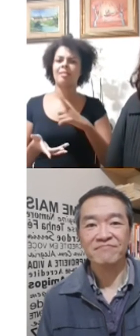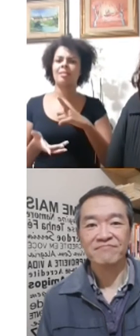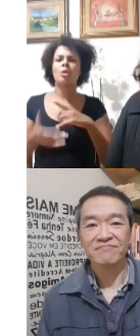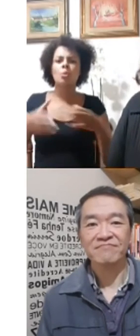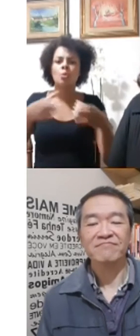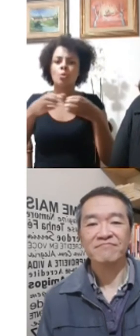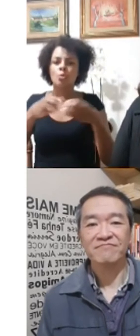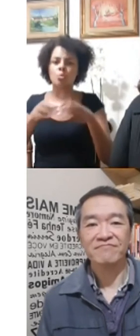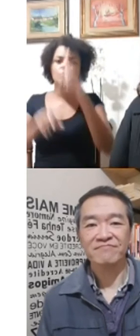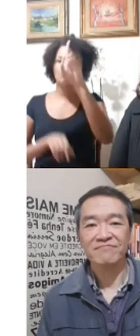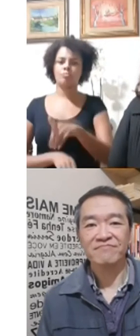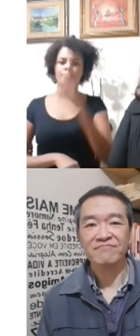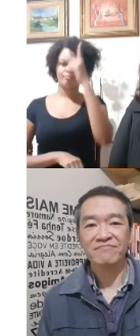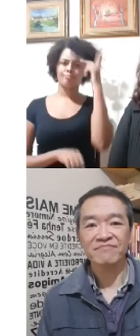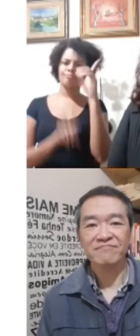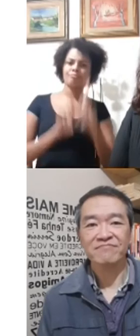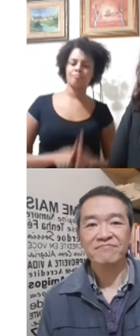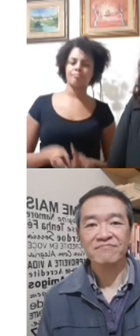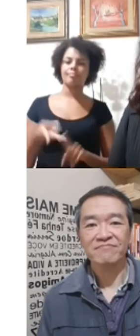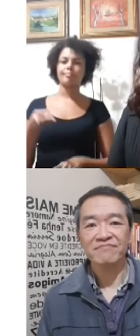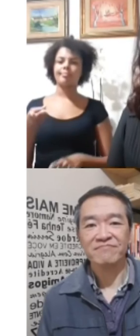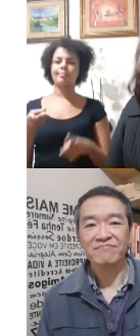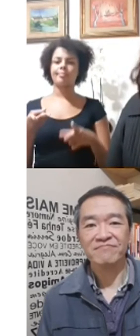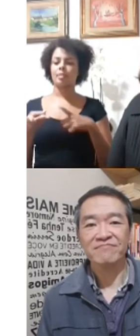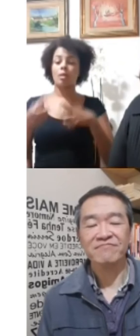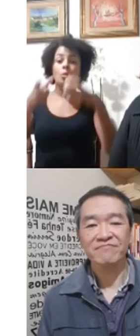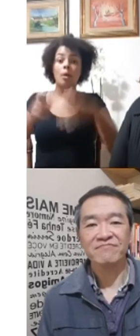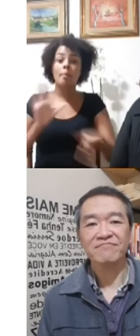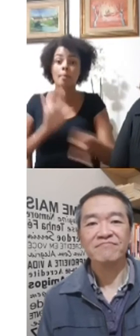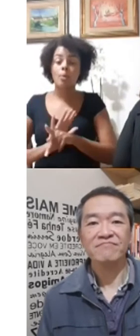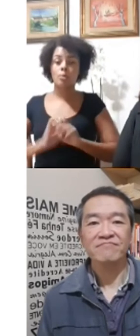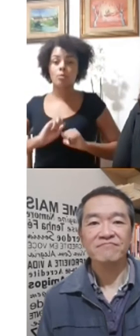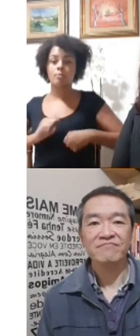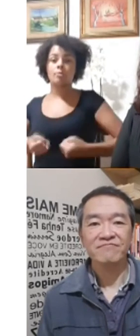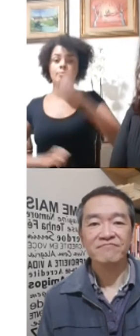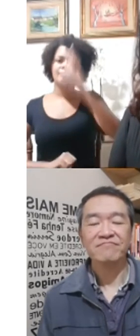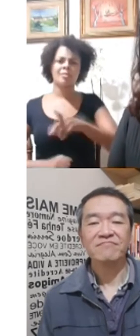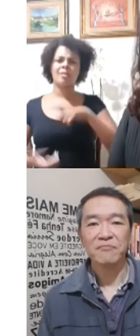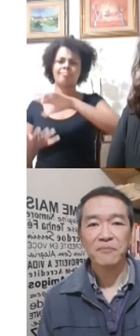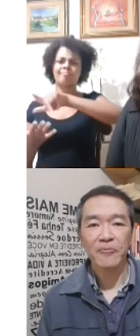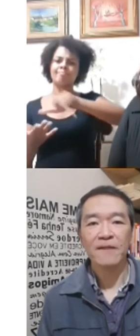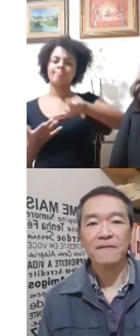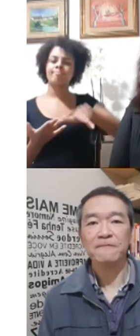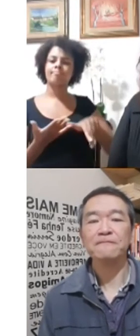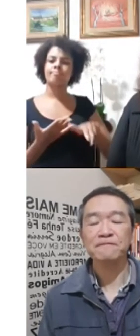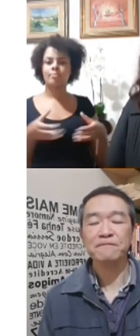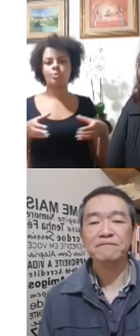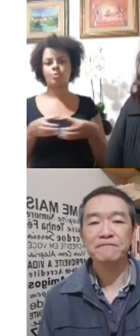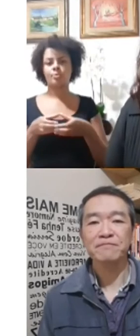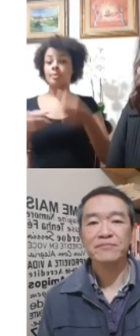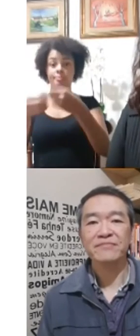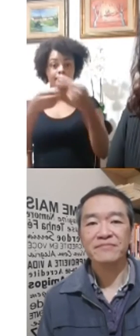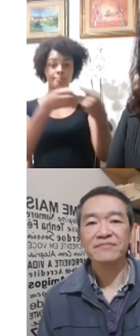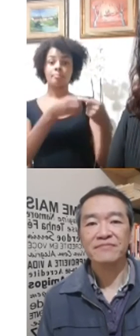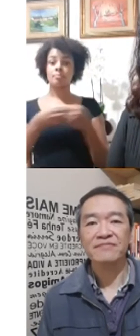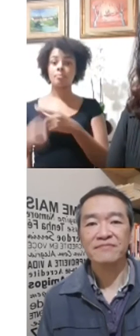conselhos de direitos da pessoa com deficiência, temos departamento de defesa de direito, temos várias estruturas e todas as cidades têm